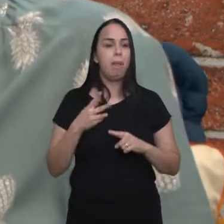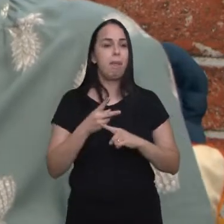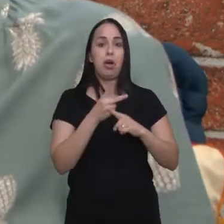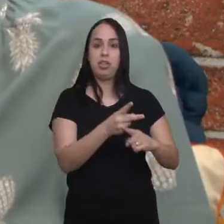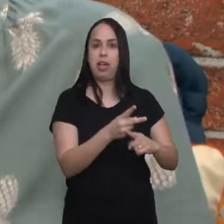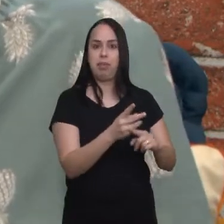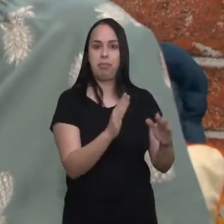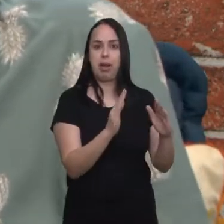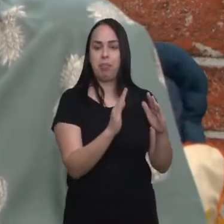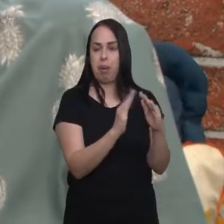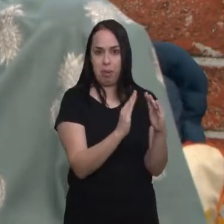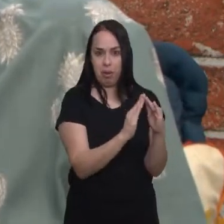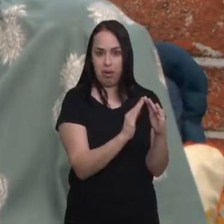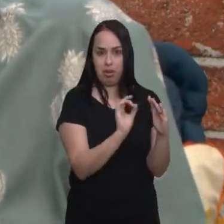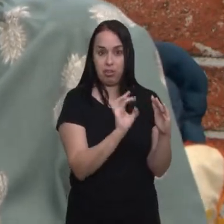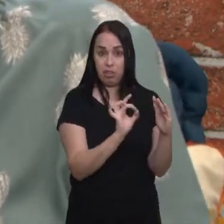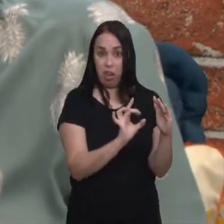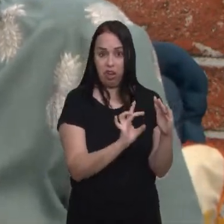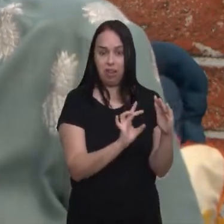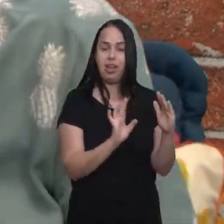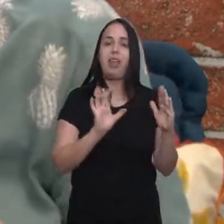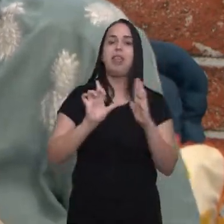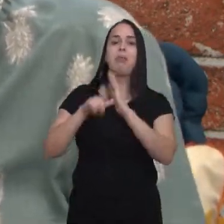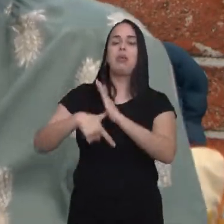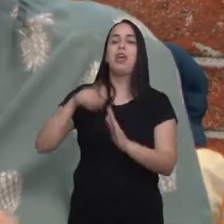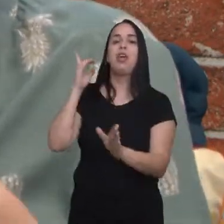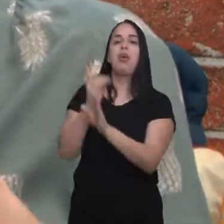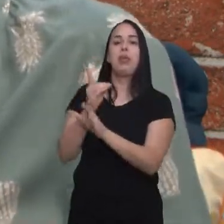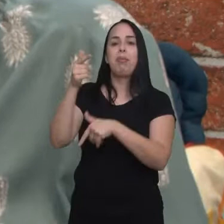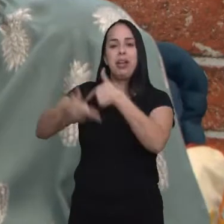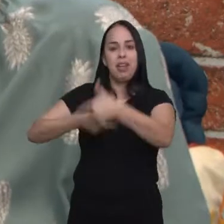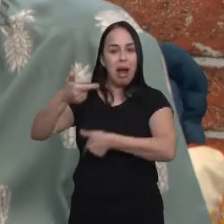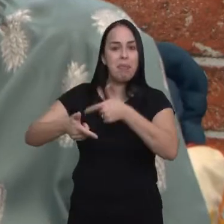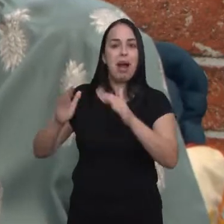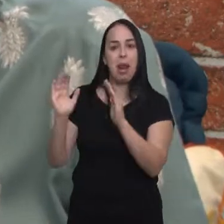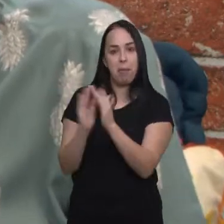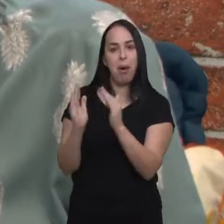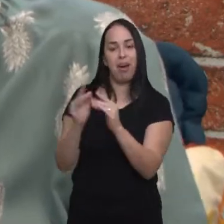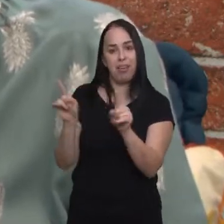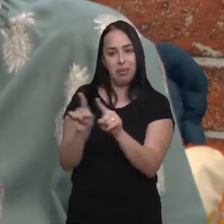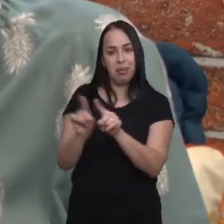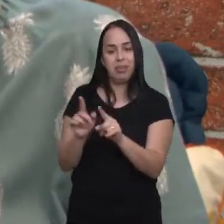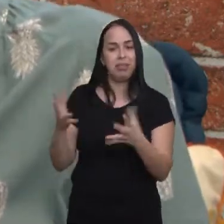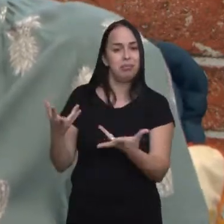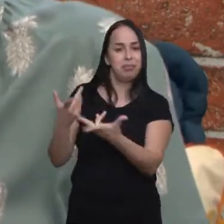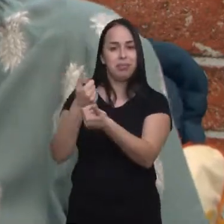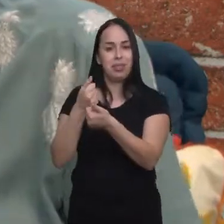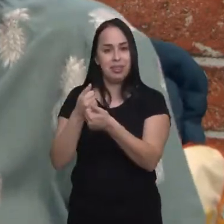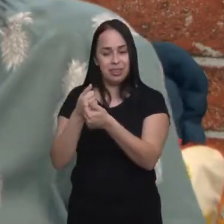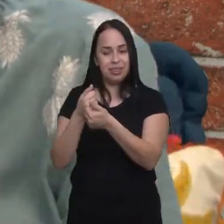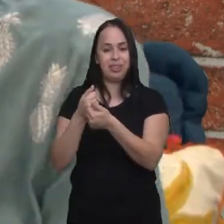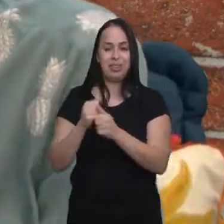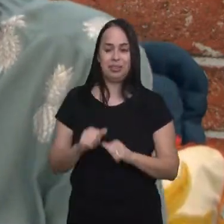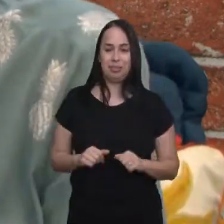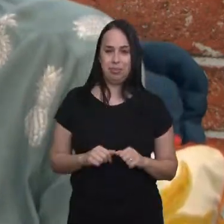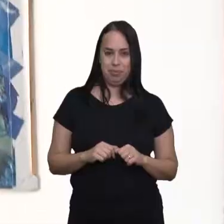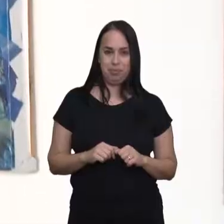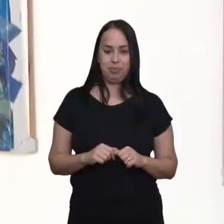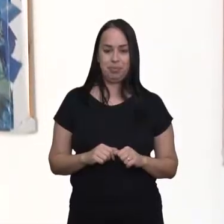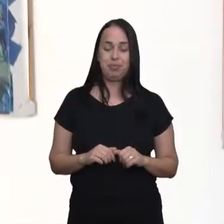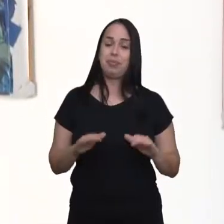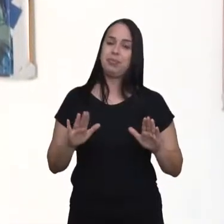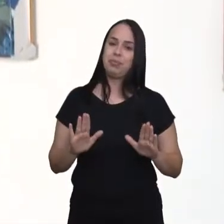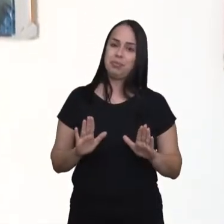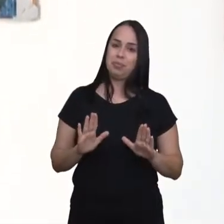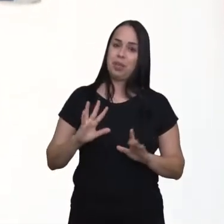primeiro uma casa só para eu morar e de repente eu encontrei um lugar sensacional, né, no qual eu pude montar o meu negócio também.